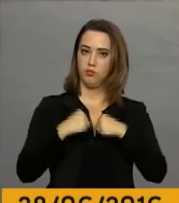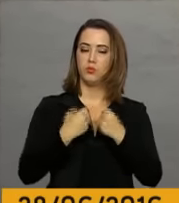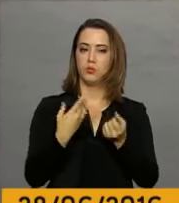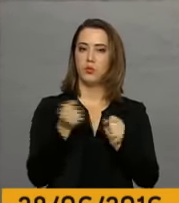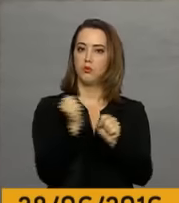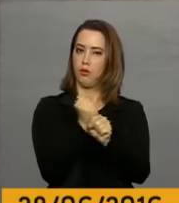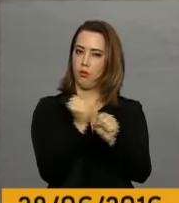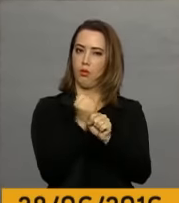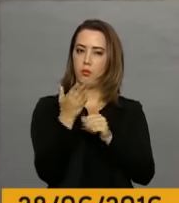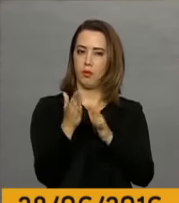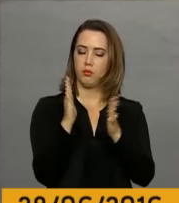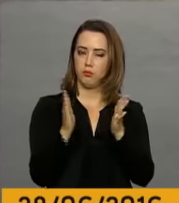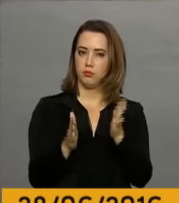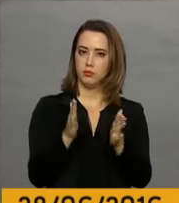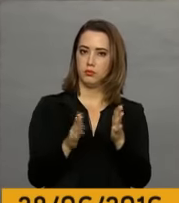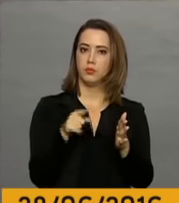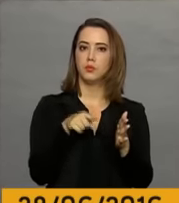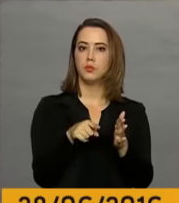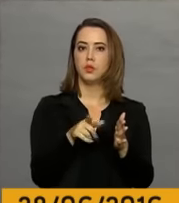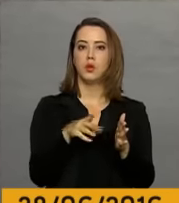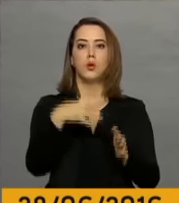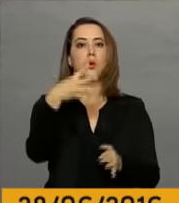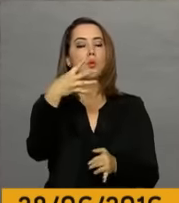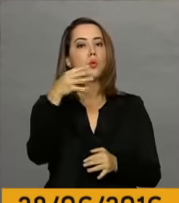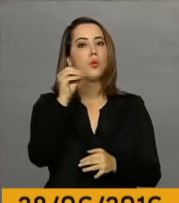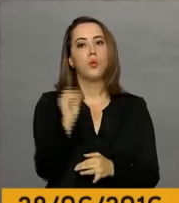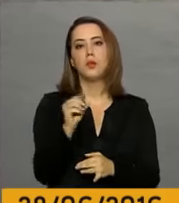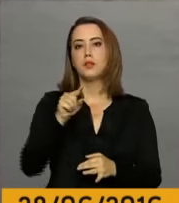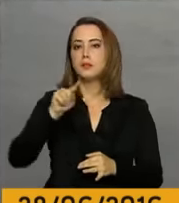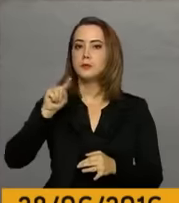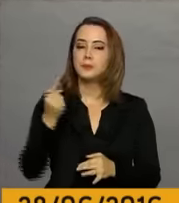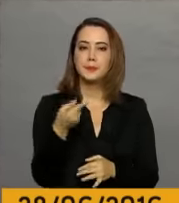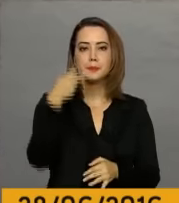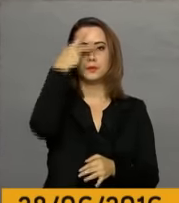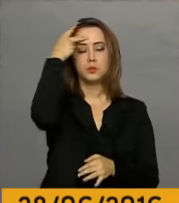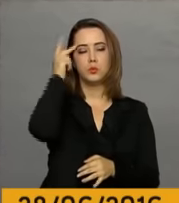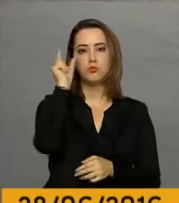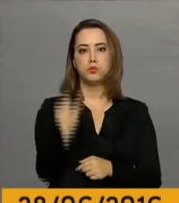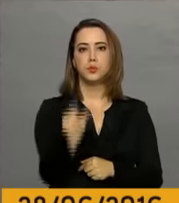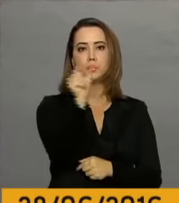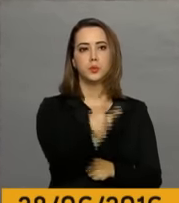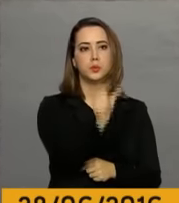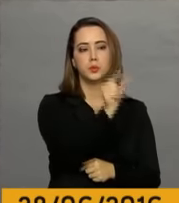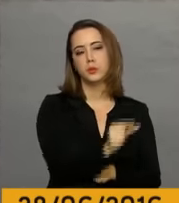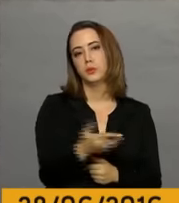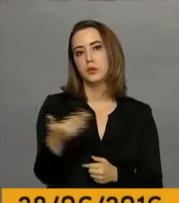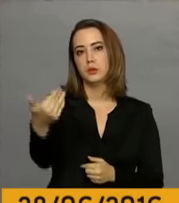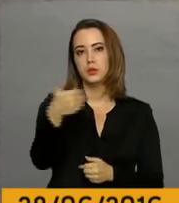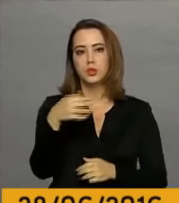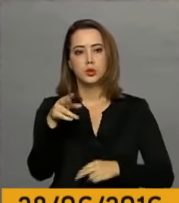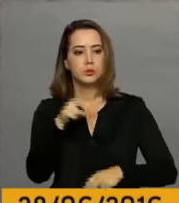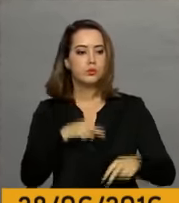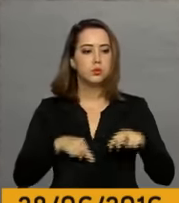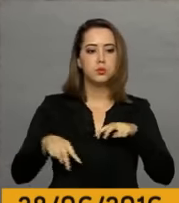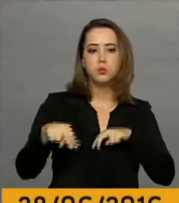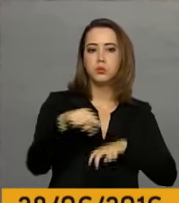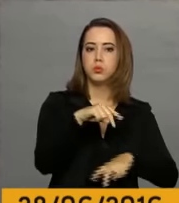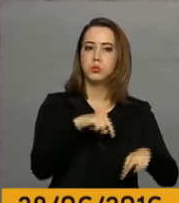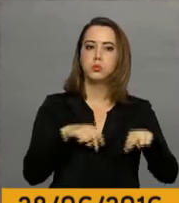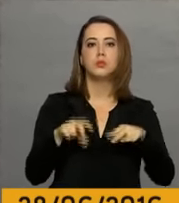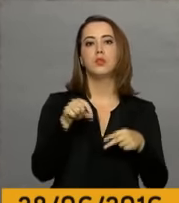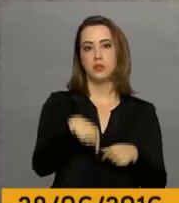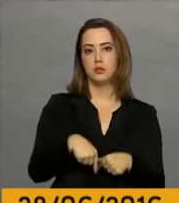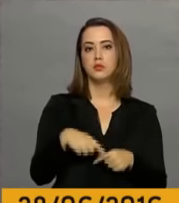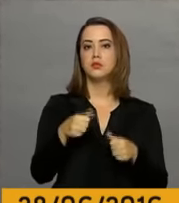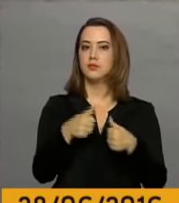durante a obra portanto cerca de 40.000 pessoas este o dado que me passaram transitaram por